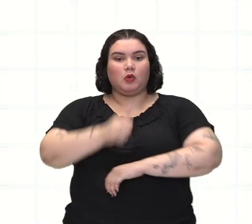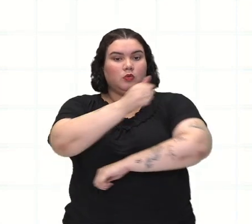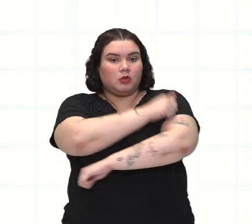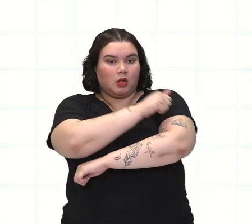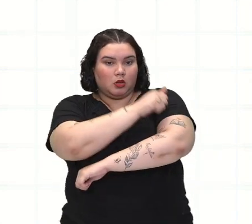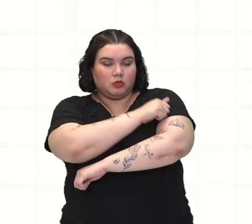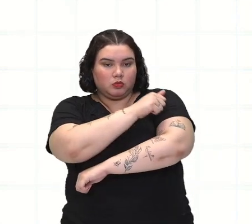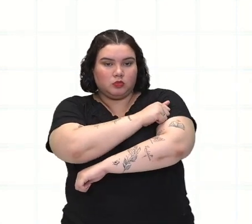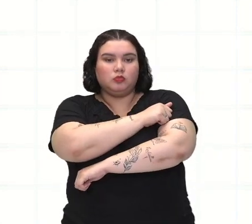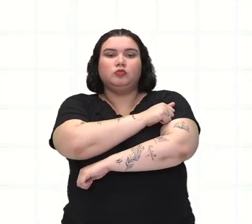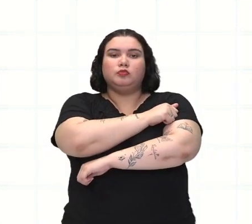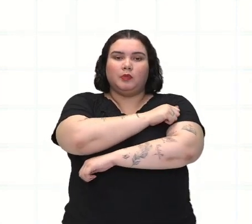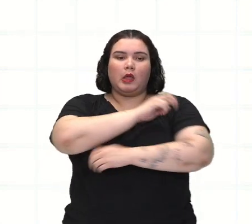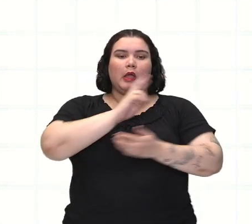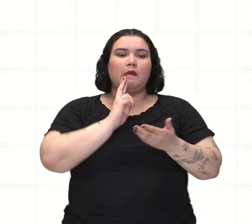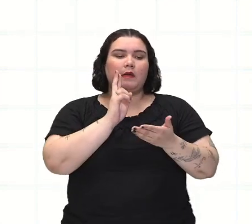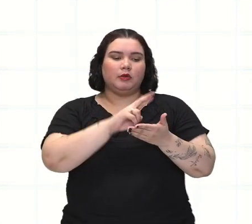vírgula.